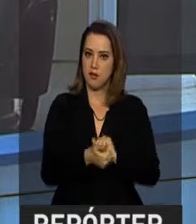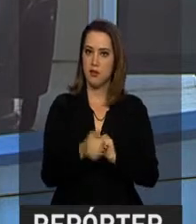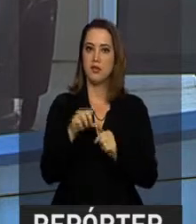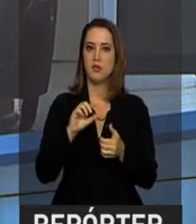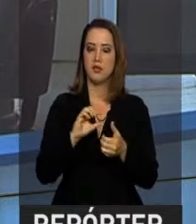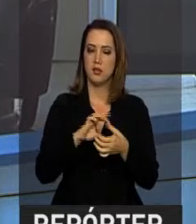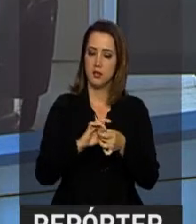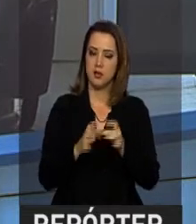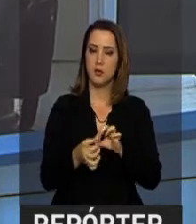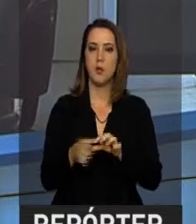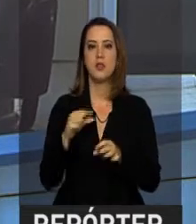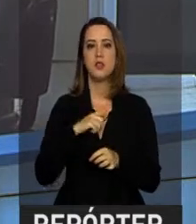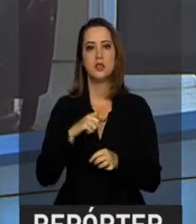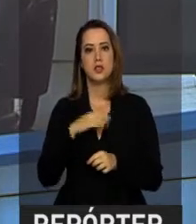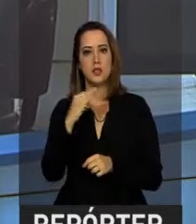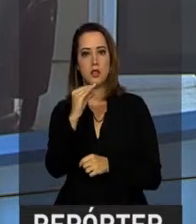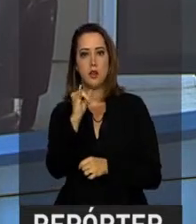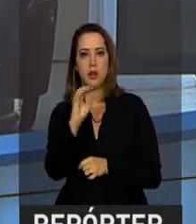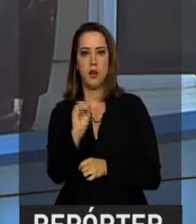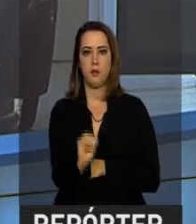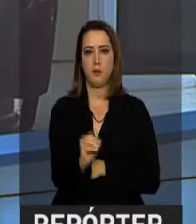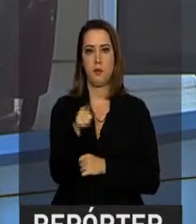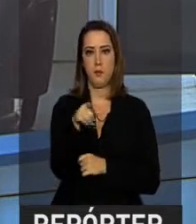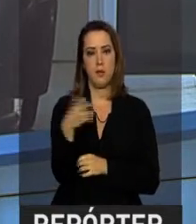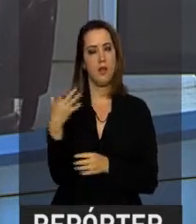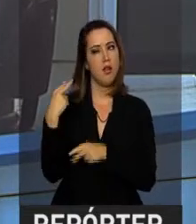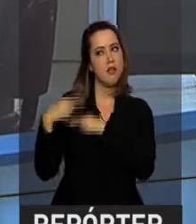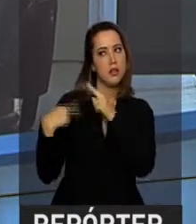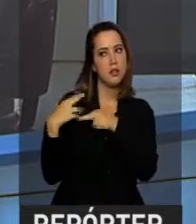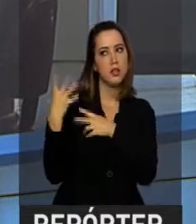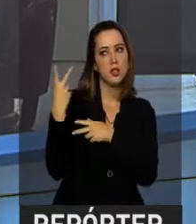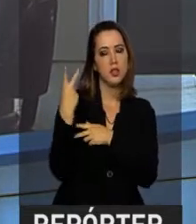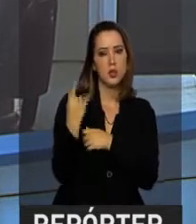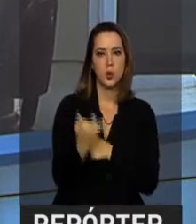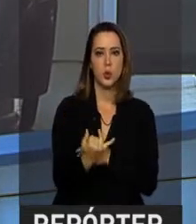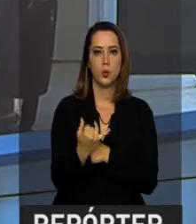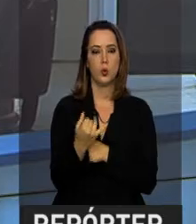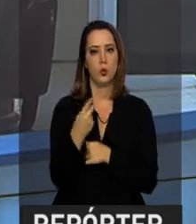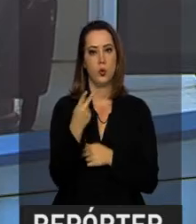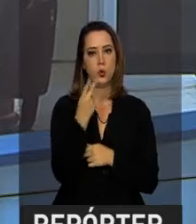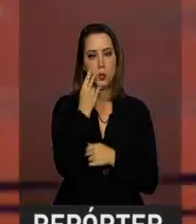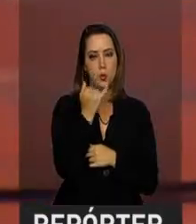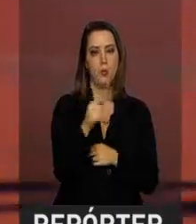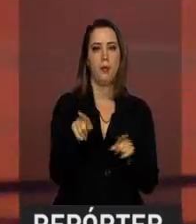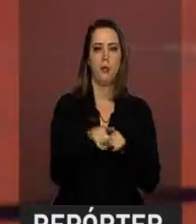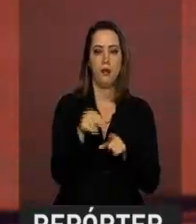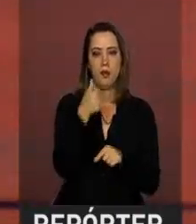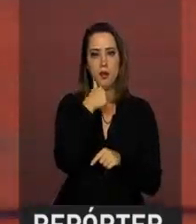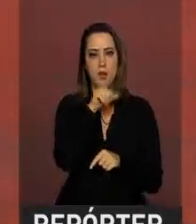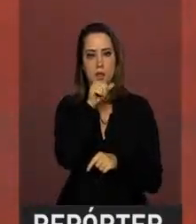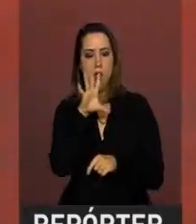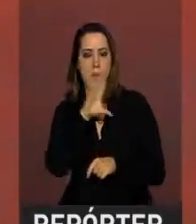representar o brasil é o de caio bonfim que herdou dos pais a paixão pelo esporte